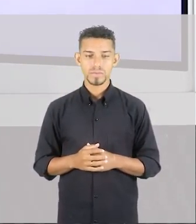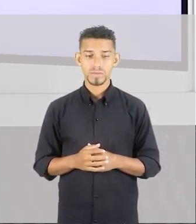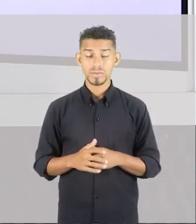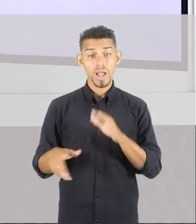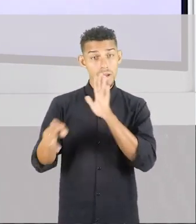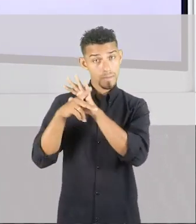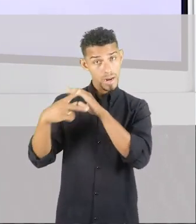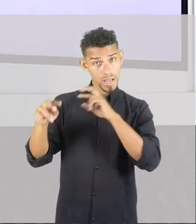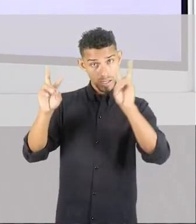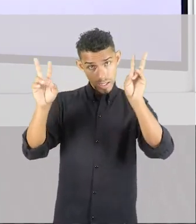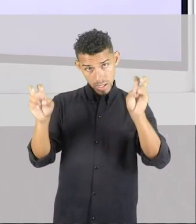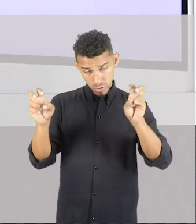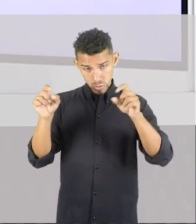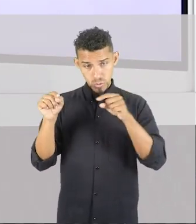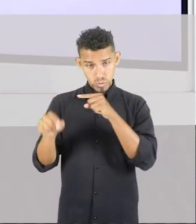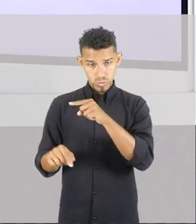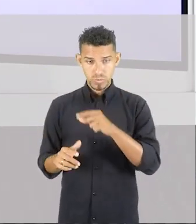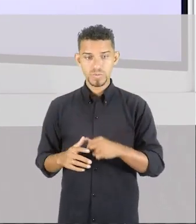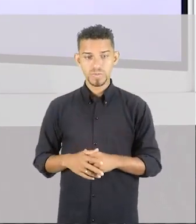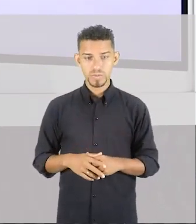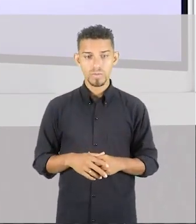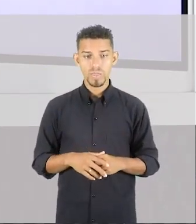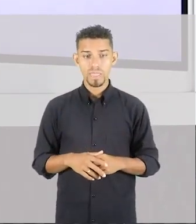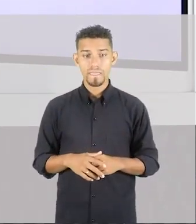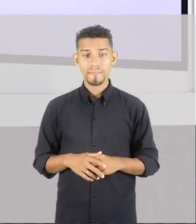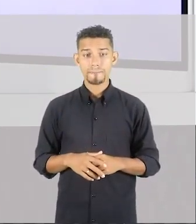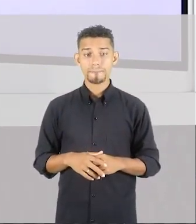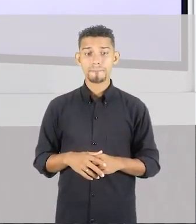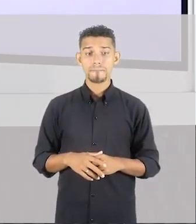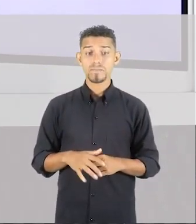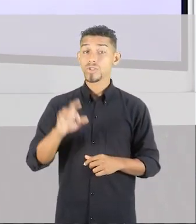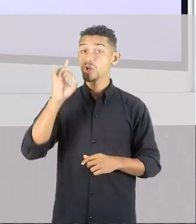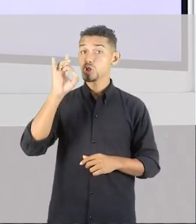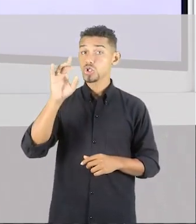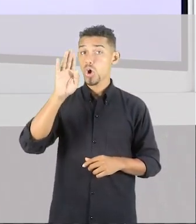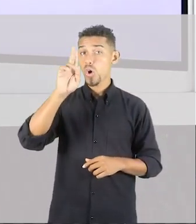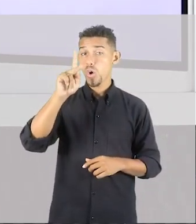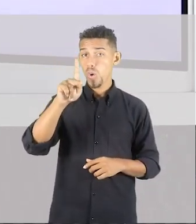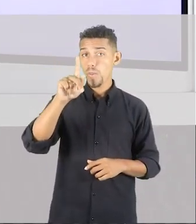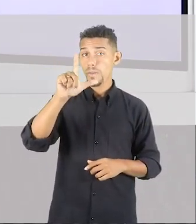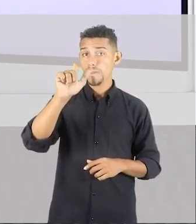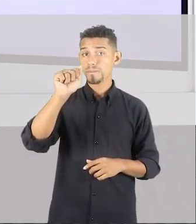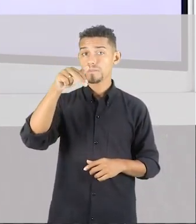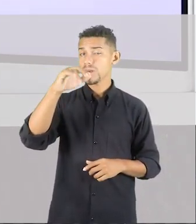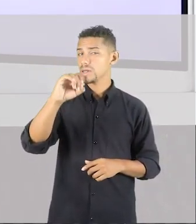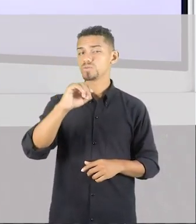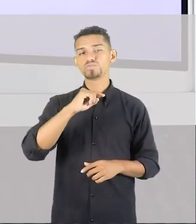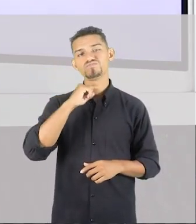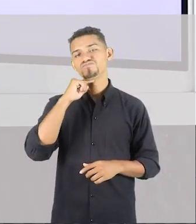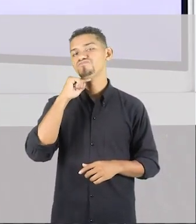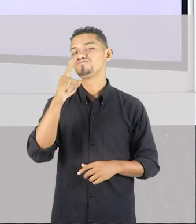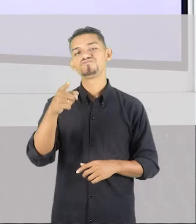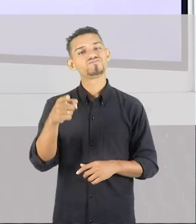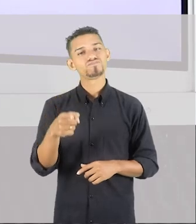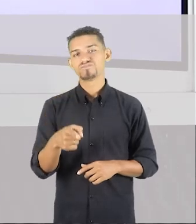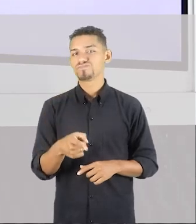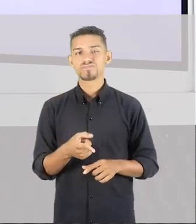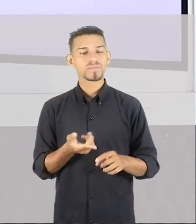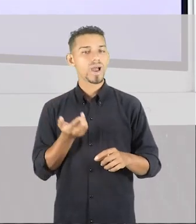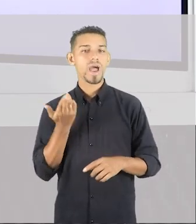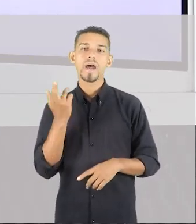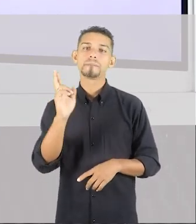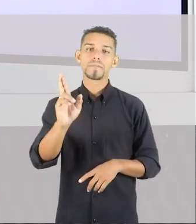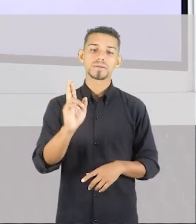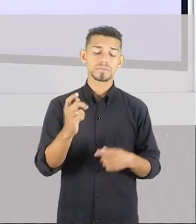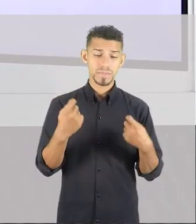Para esse assunto, só o plano é insuficiente para representar. A gente precisa